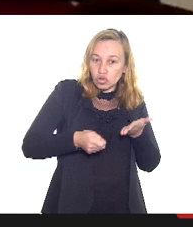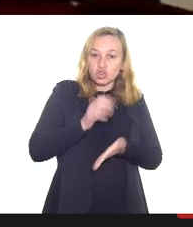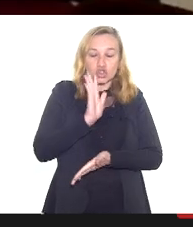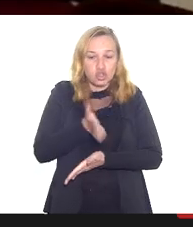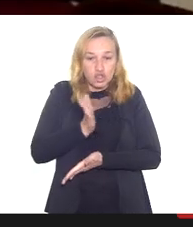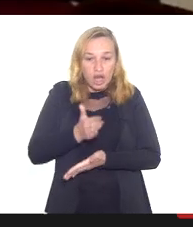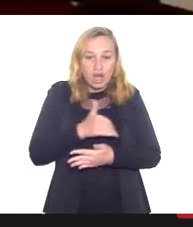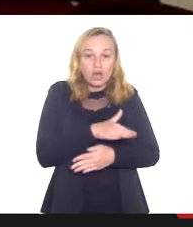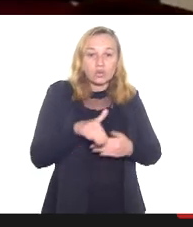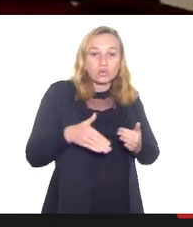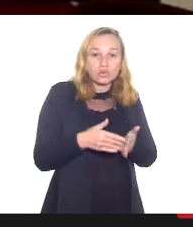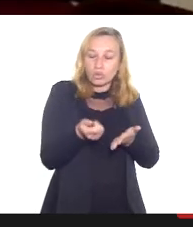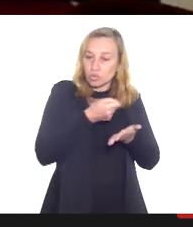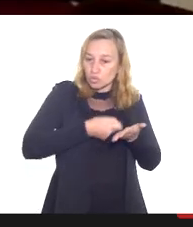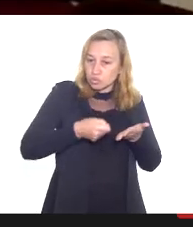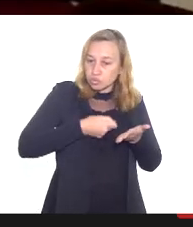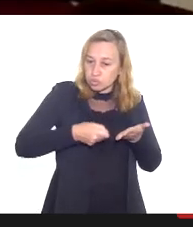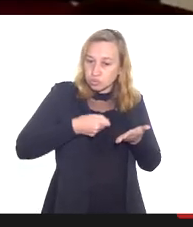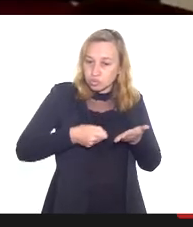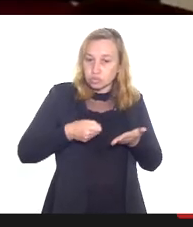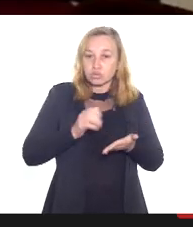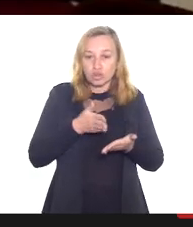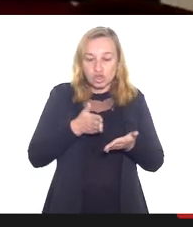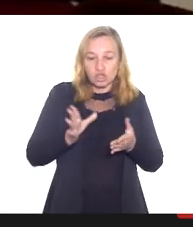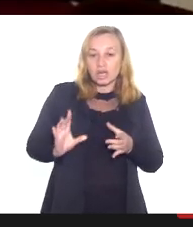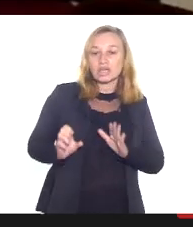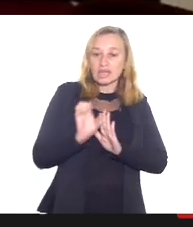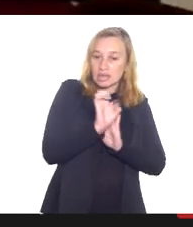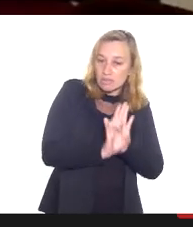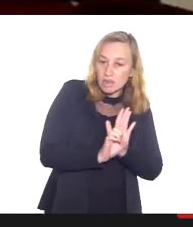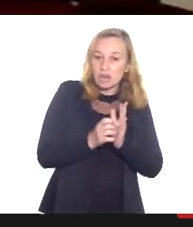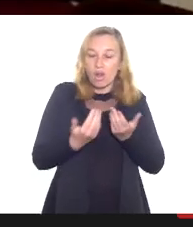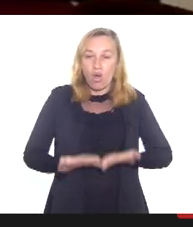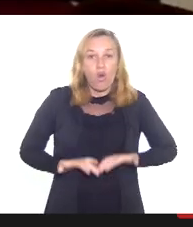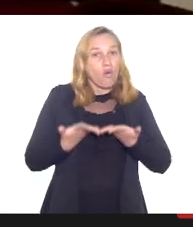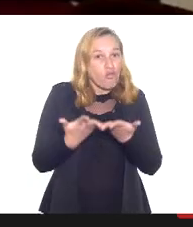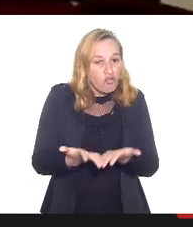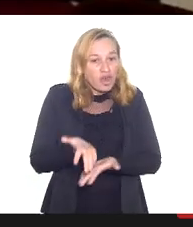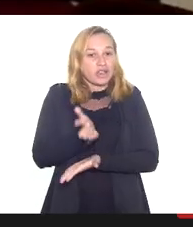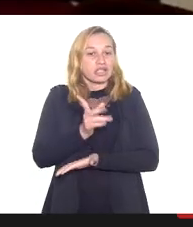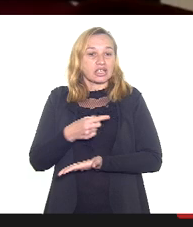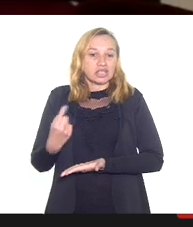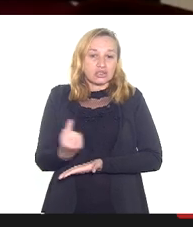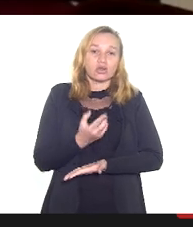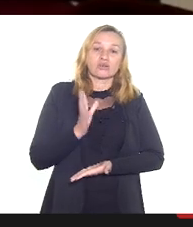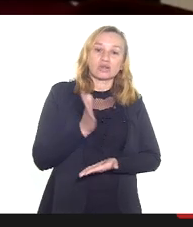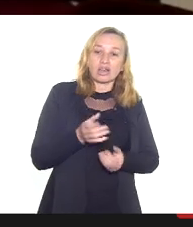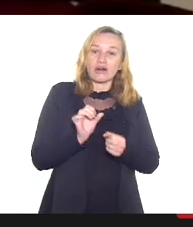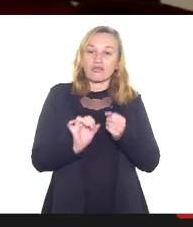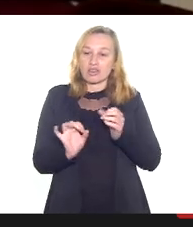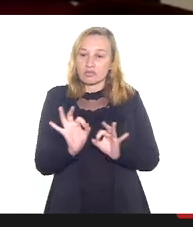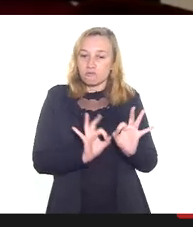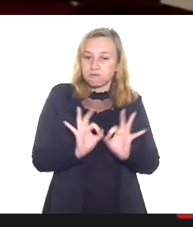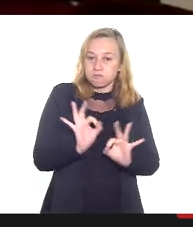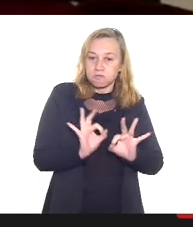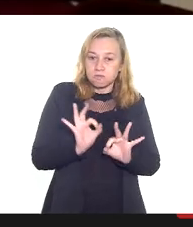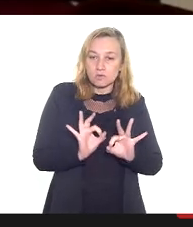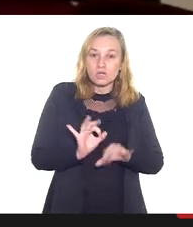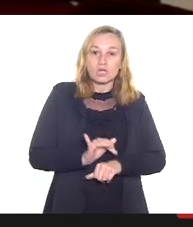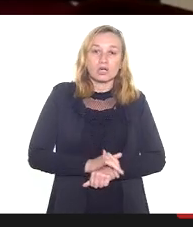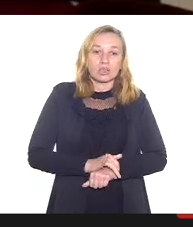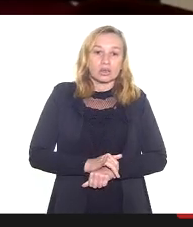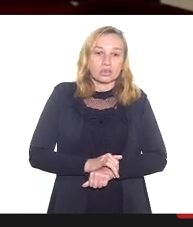todas as definições das matrizes, das ementas e das ofertas que a gente vai estar fazendo, né? Para